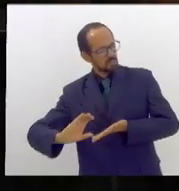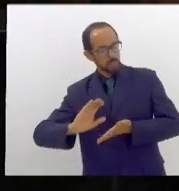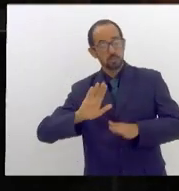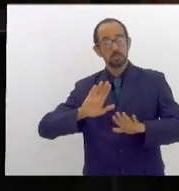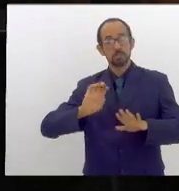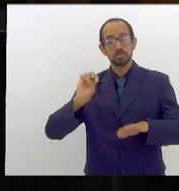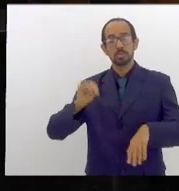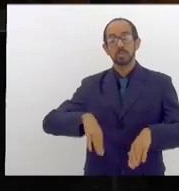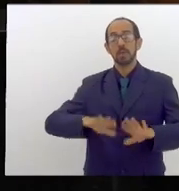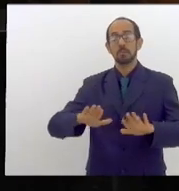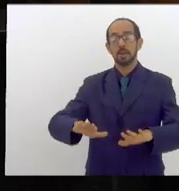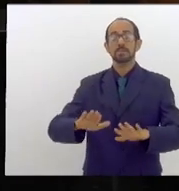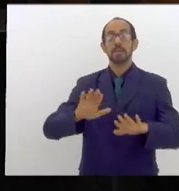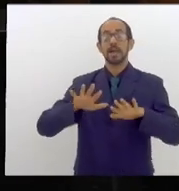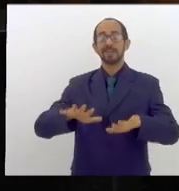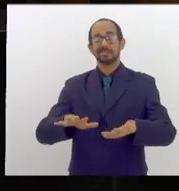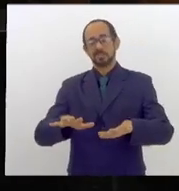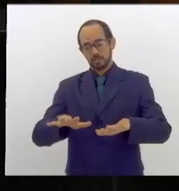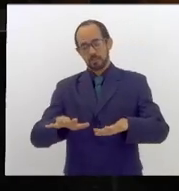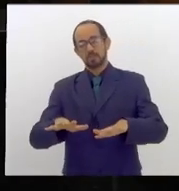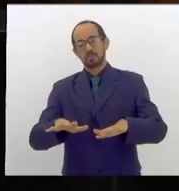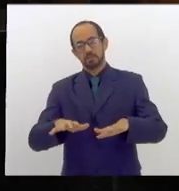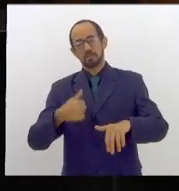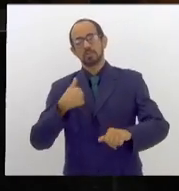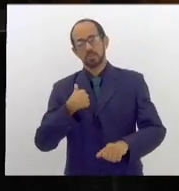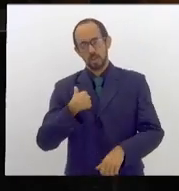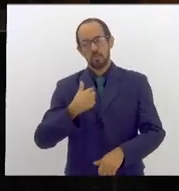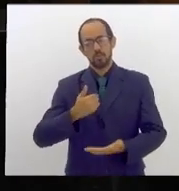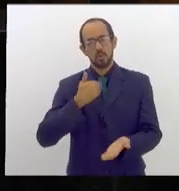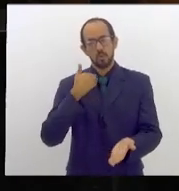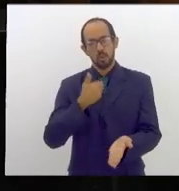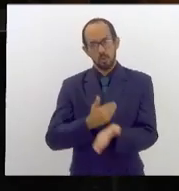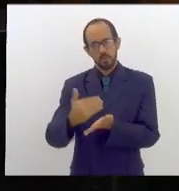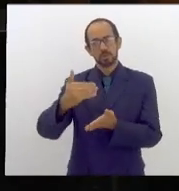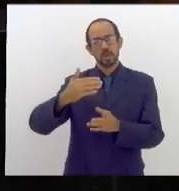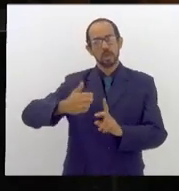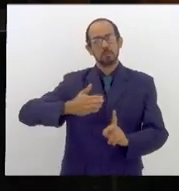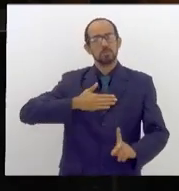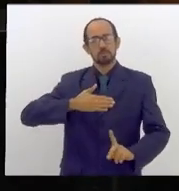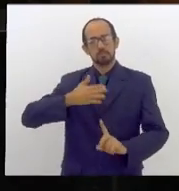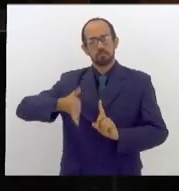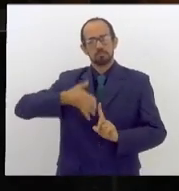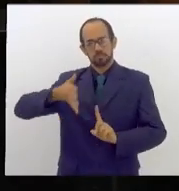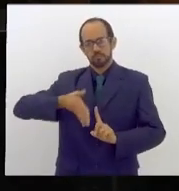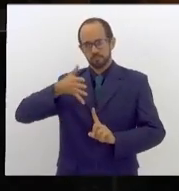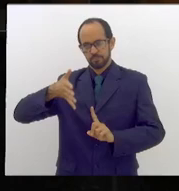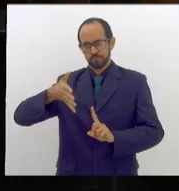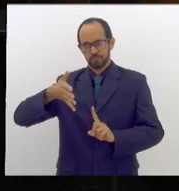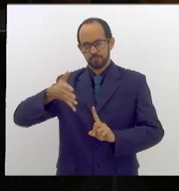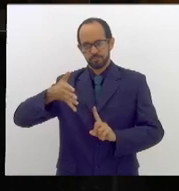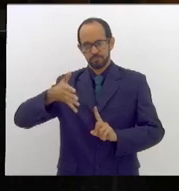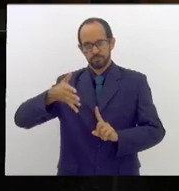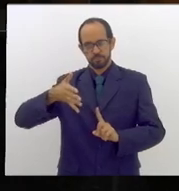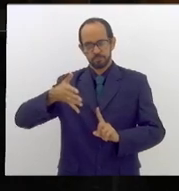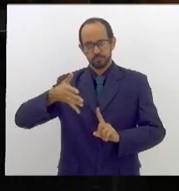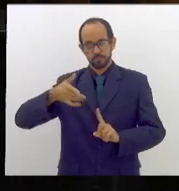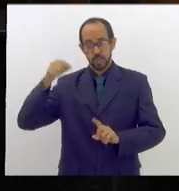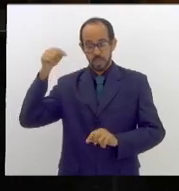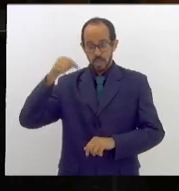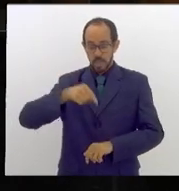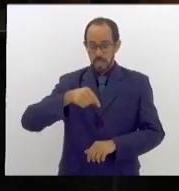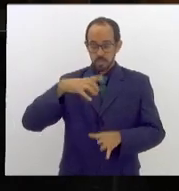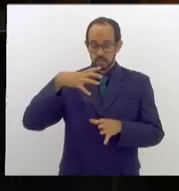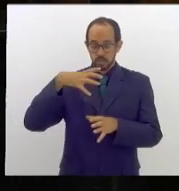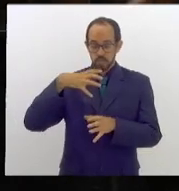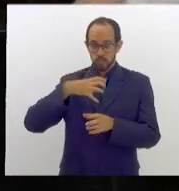nessa linha que eu vou fazer o meu pronunciamento este orçamento